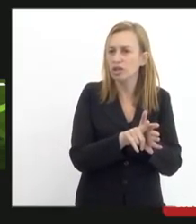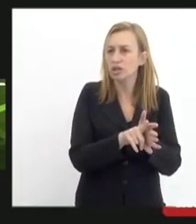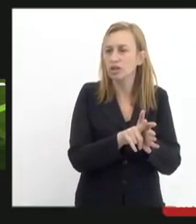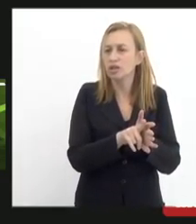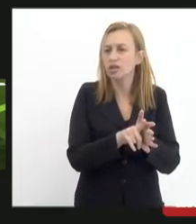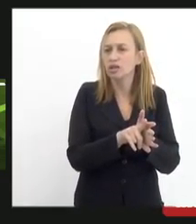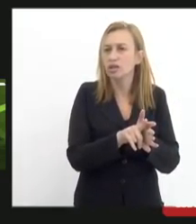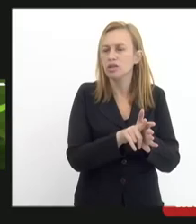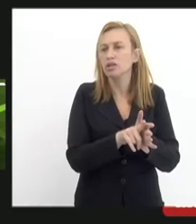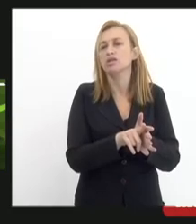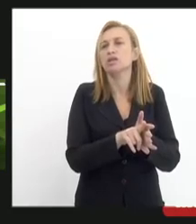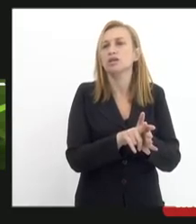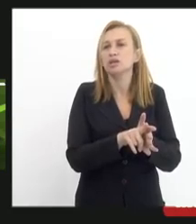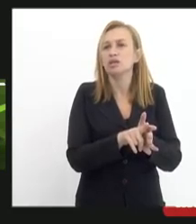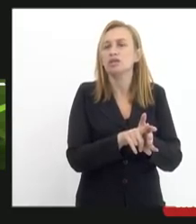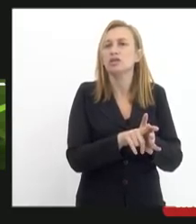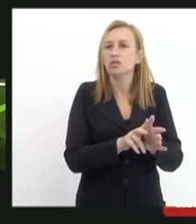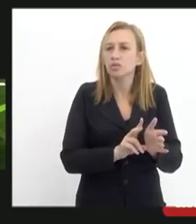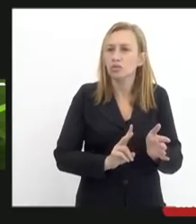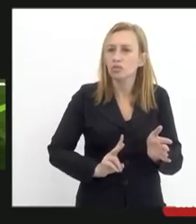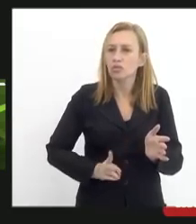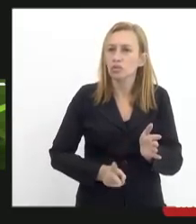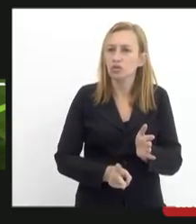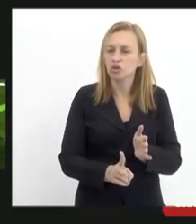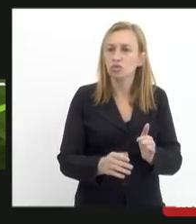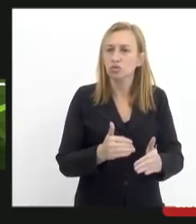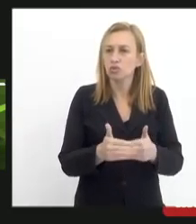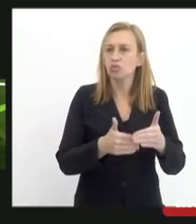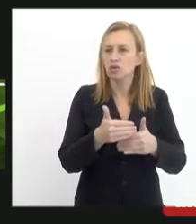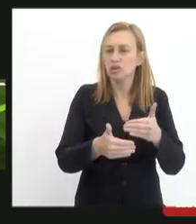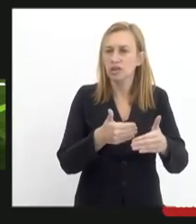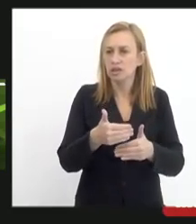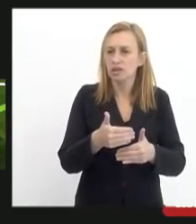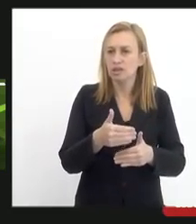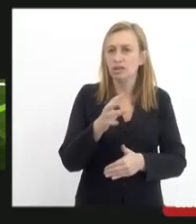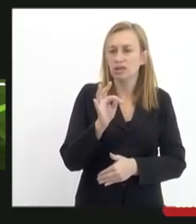e vindas ainda está em processo de tramitação.